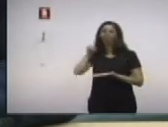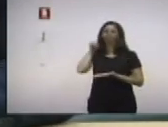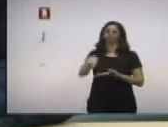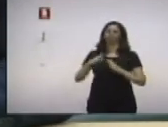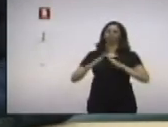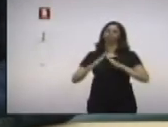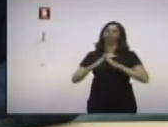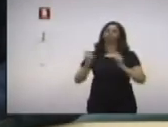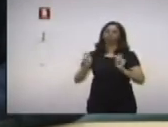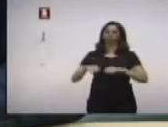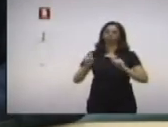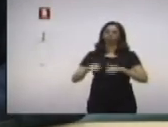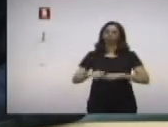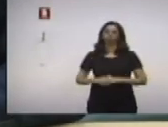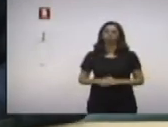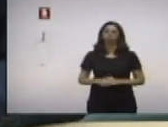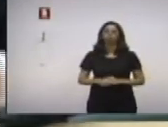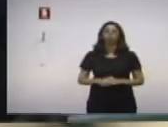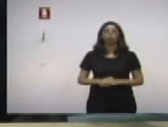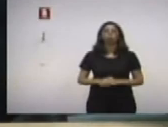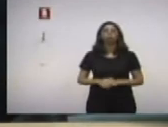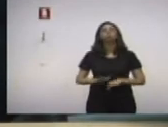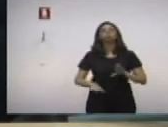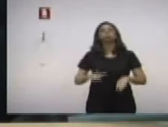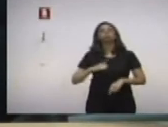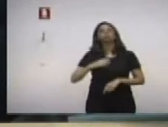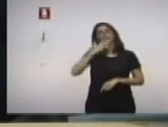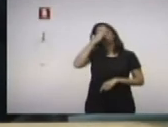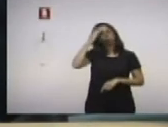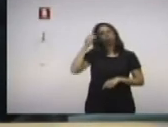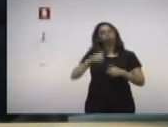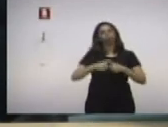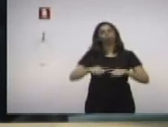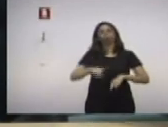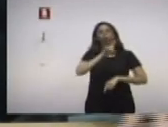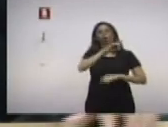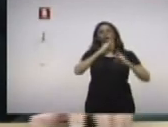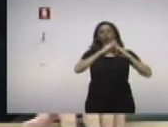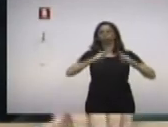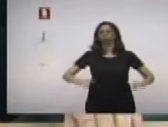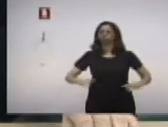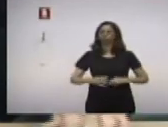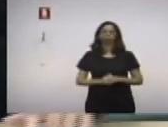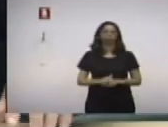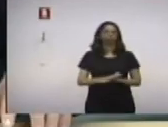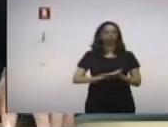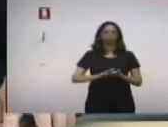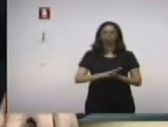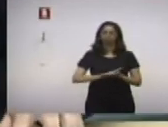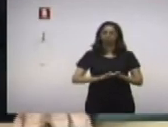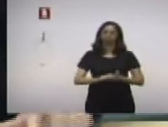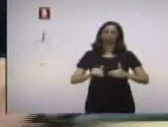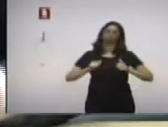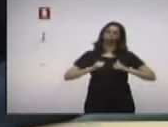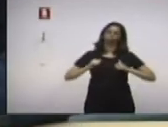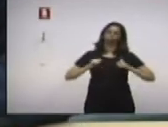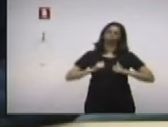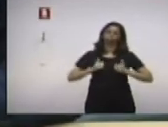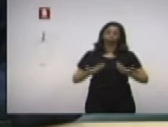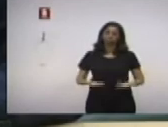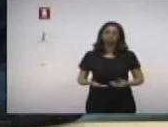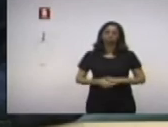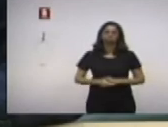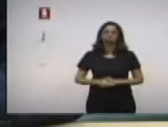algumas pessoas inclusive do Acampamento que ficaram desprotegidos do celular né Então